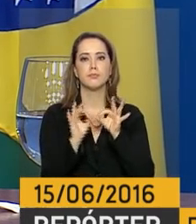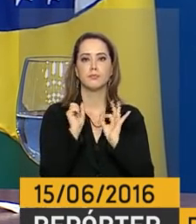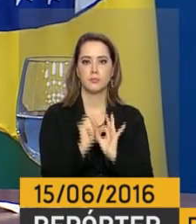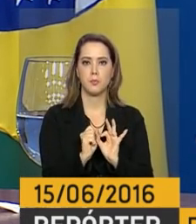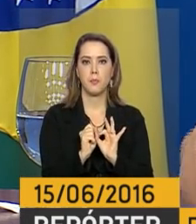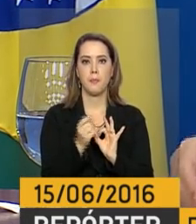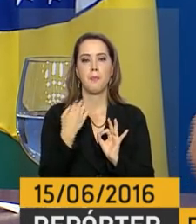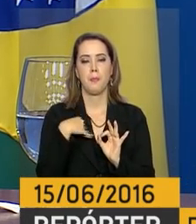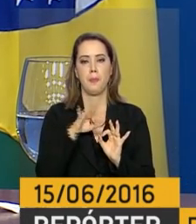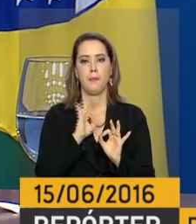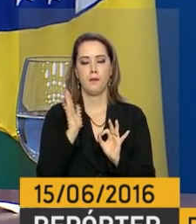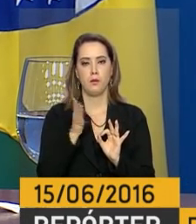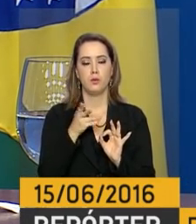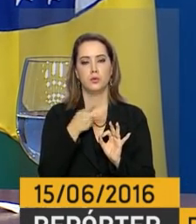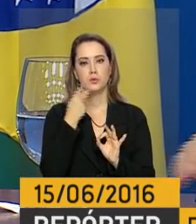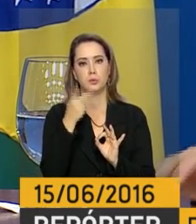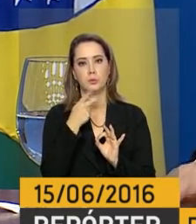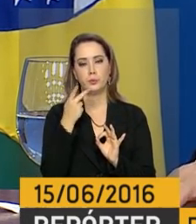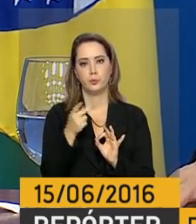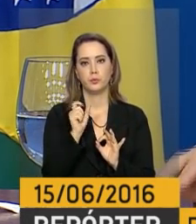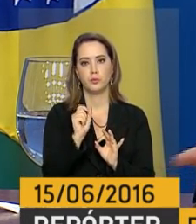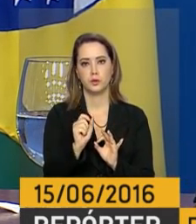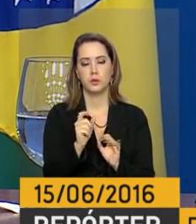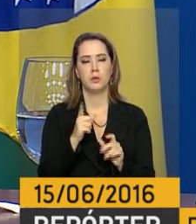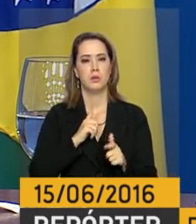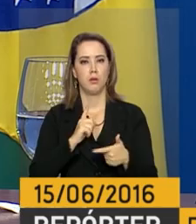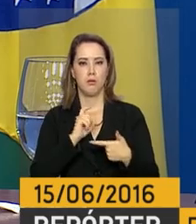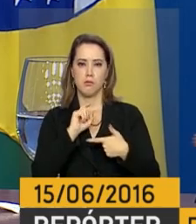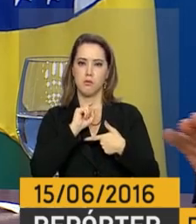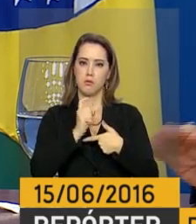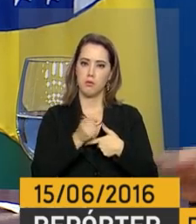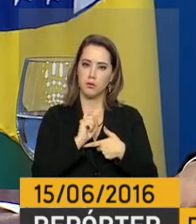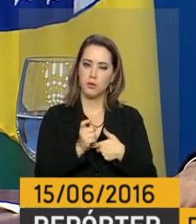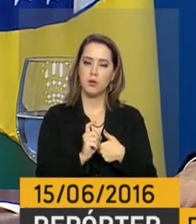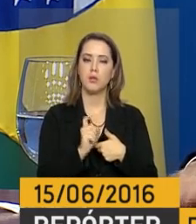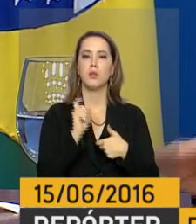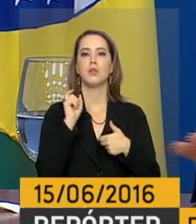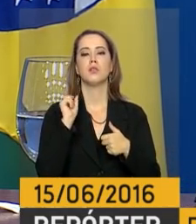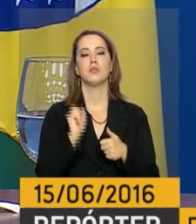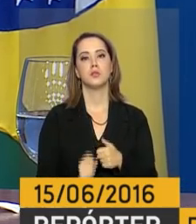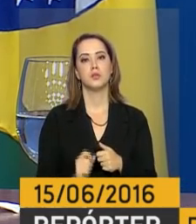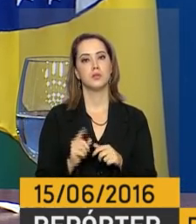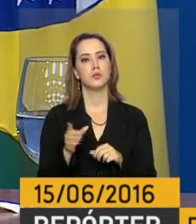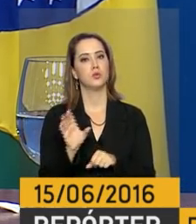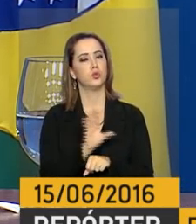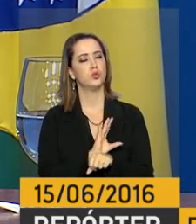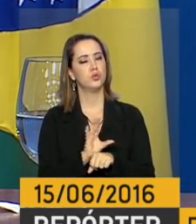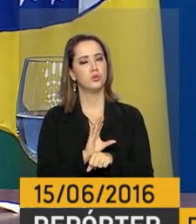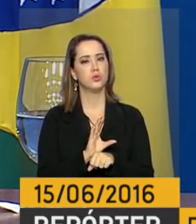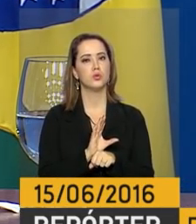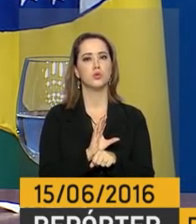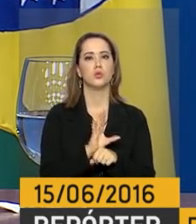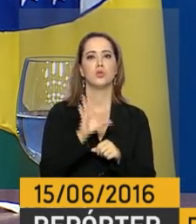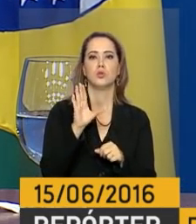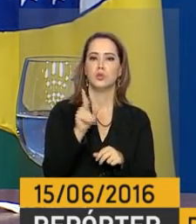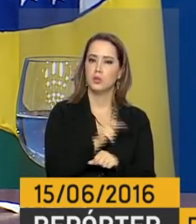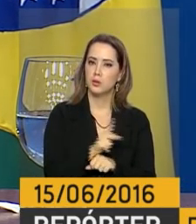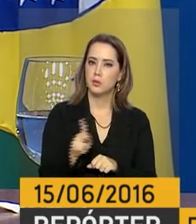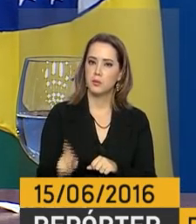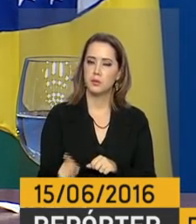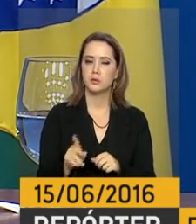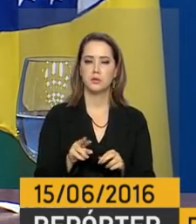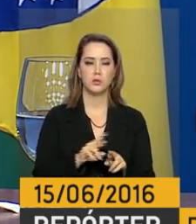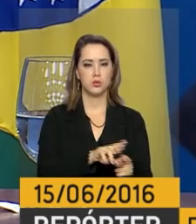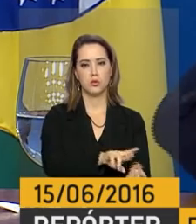encaminhado, como eu mencionei, com a presença do executivo da Secretaria da Previdência, coordenado pela Casa Civil, com a presenças centrais,